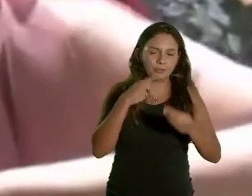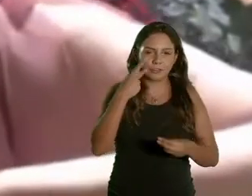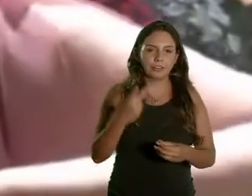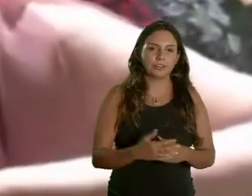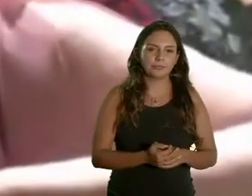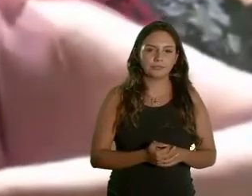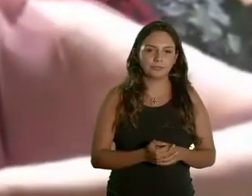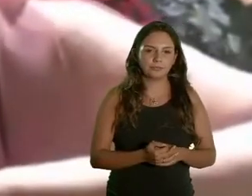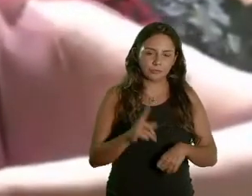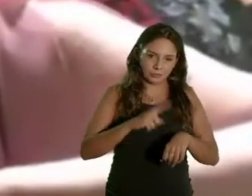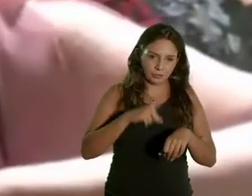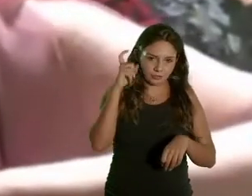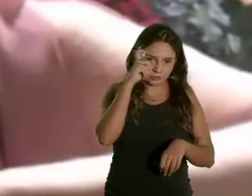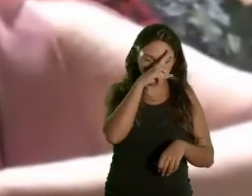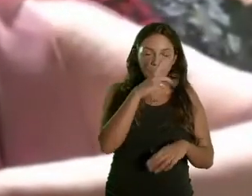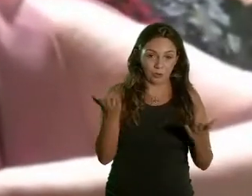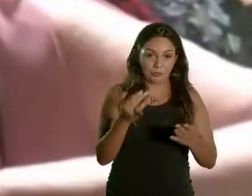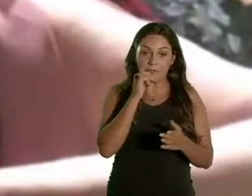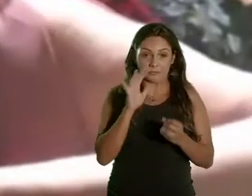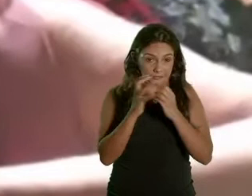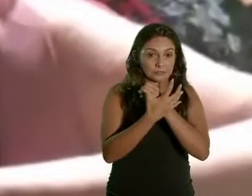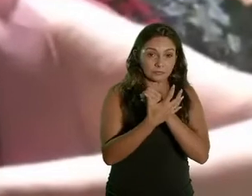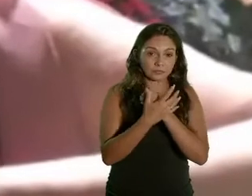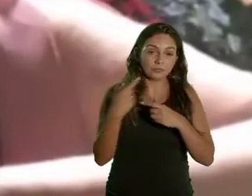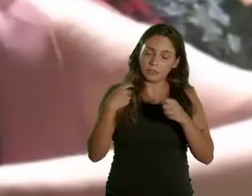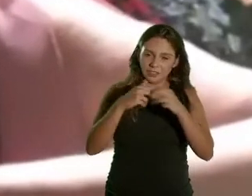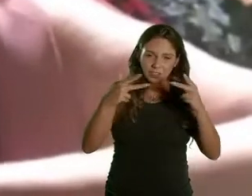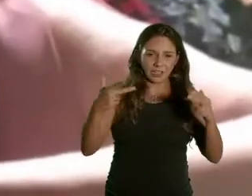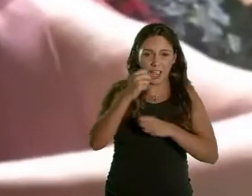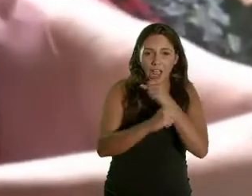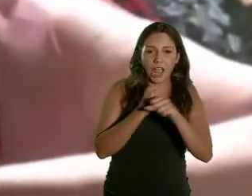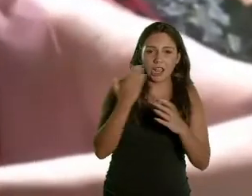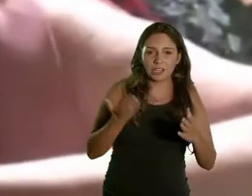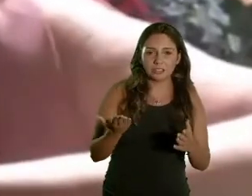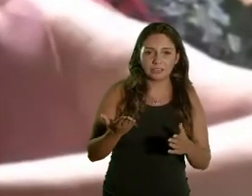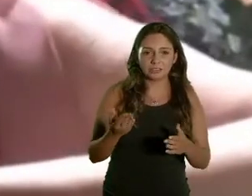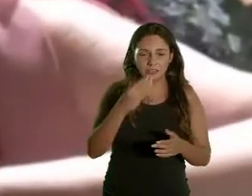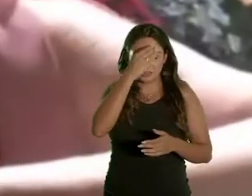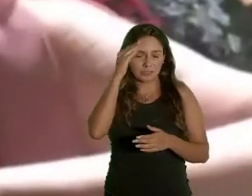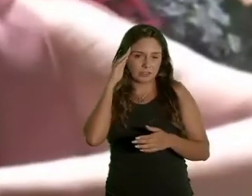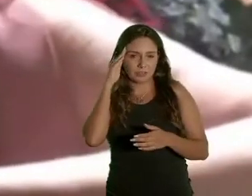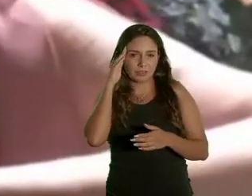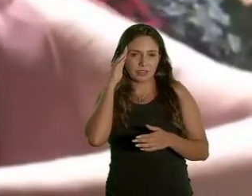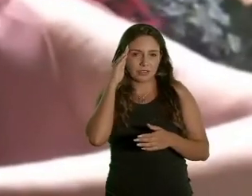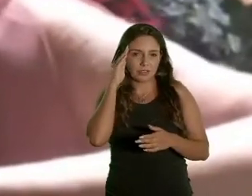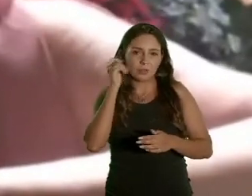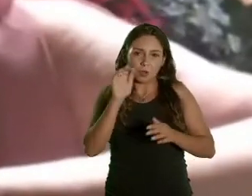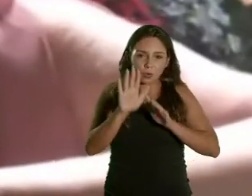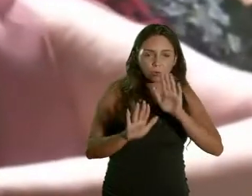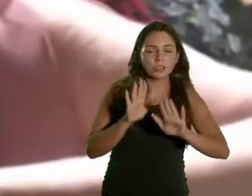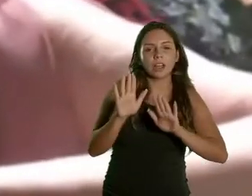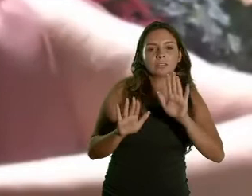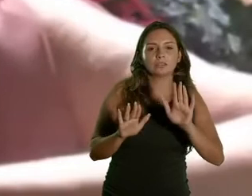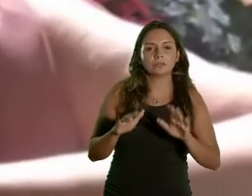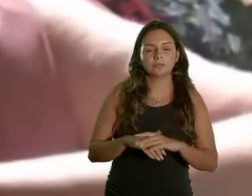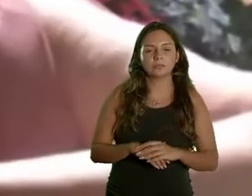numa hora difícil dessa, eu fiz tanta coisa esse ano, sem esquecer um só dos cuidados, que